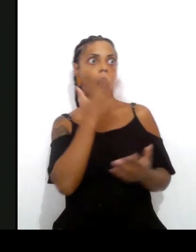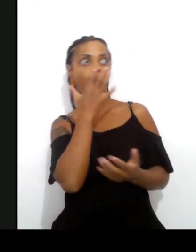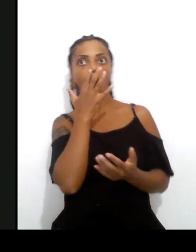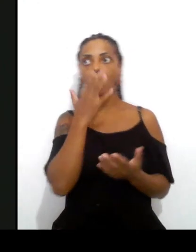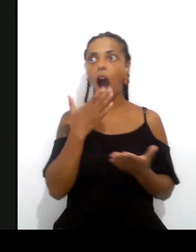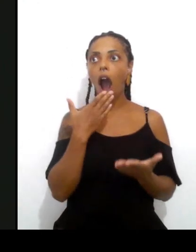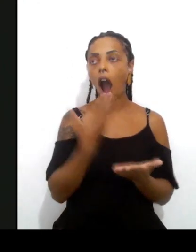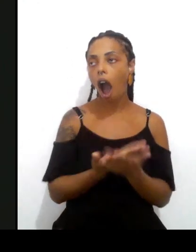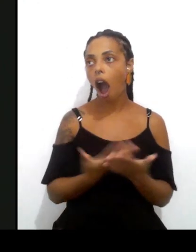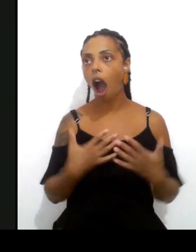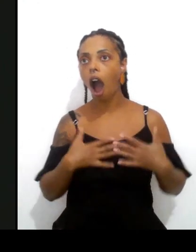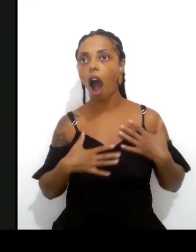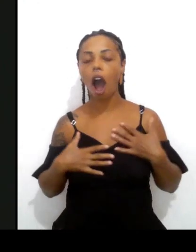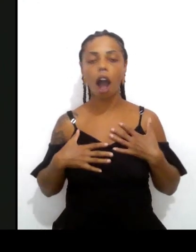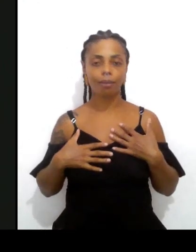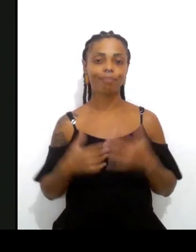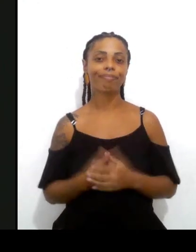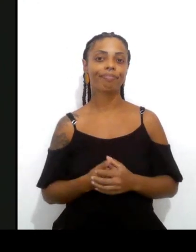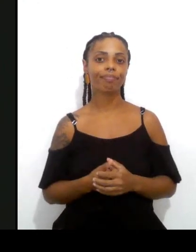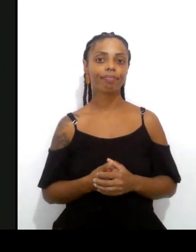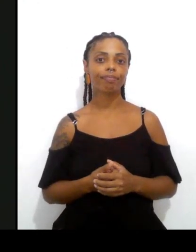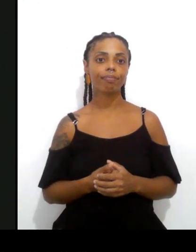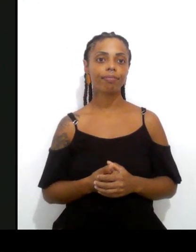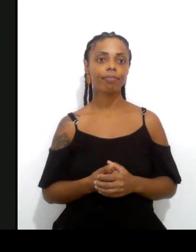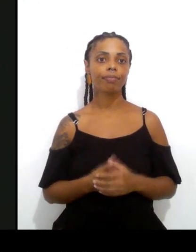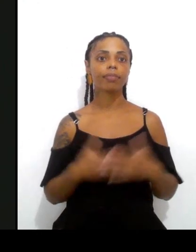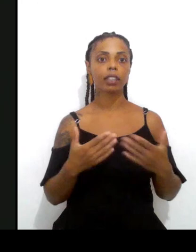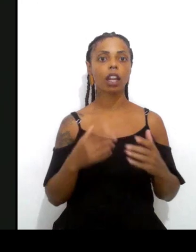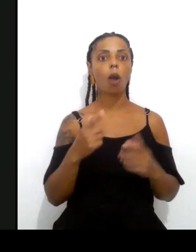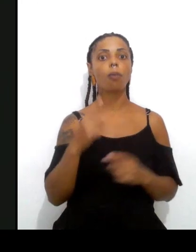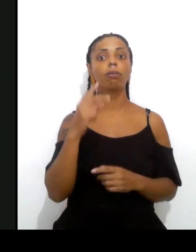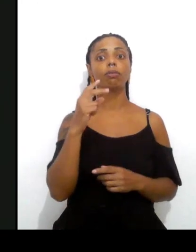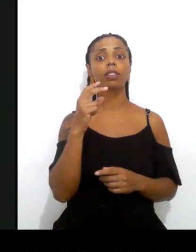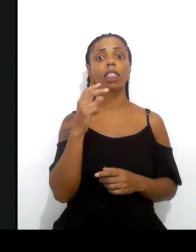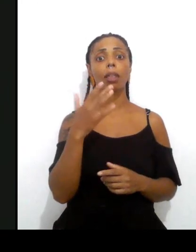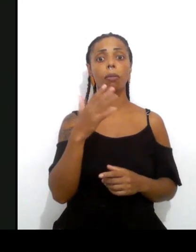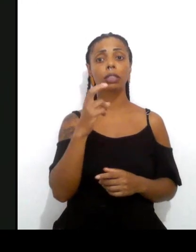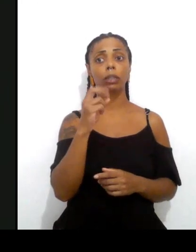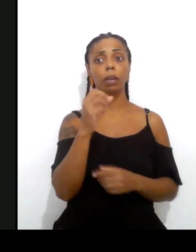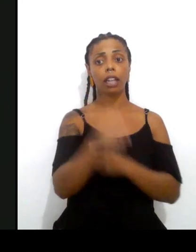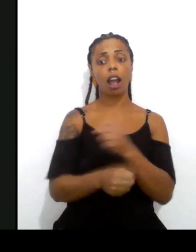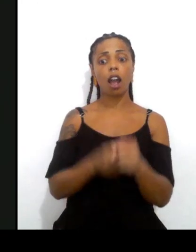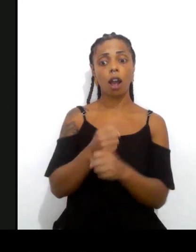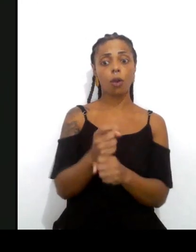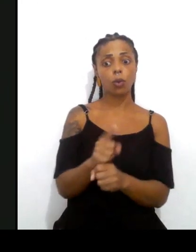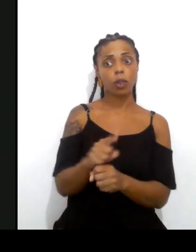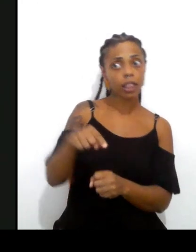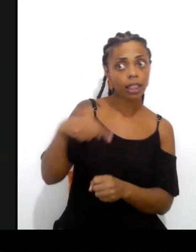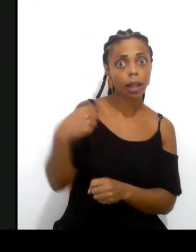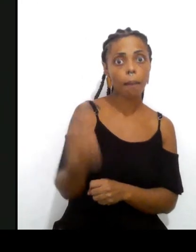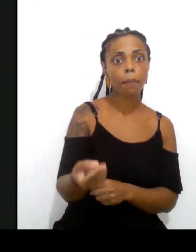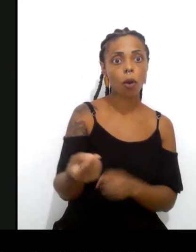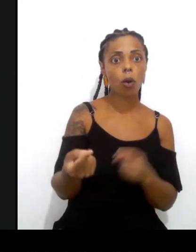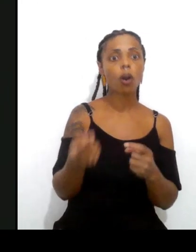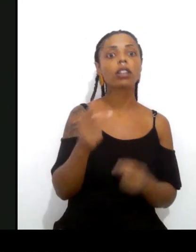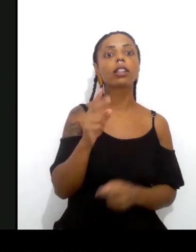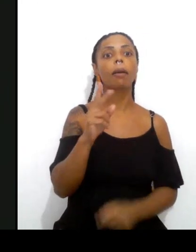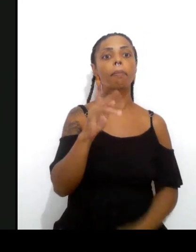ou nós podemos pensar meio século depois em Pierre verger